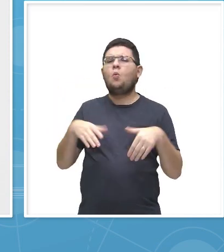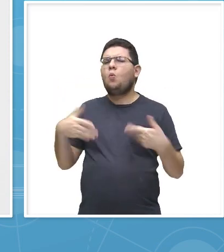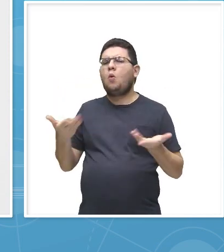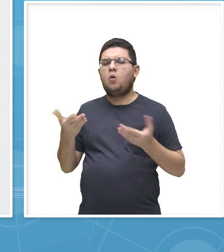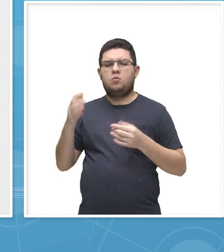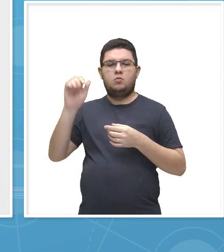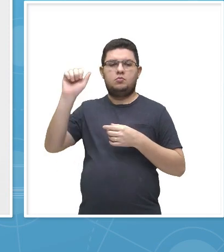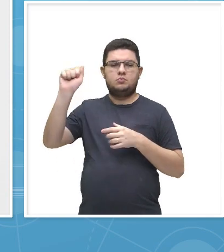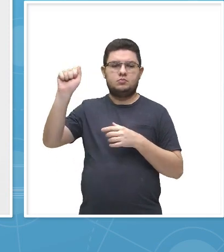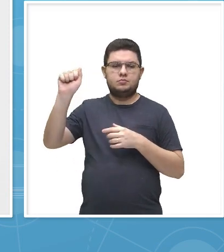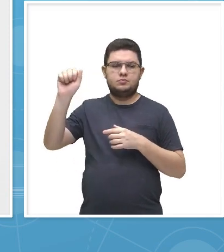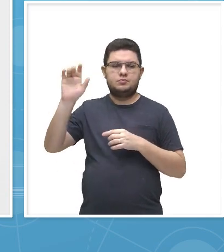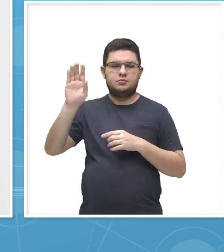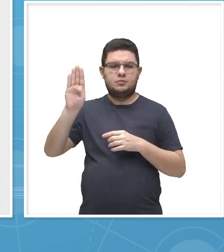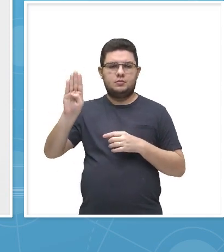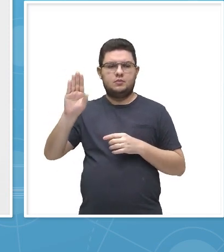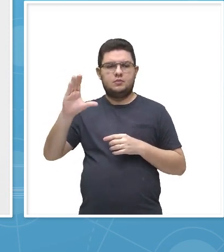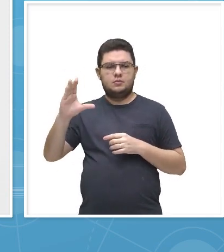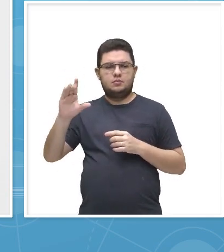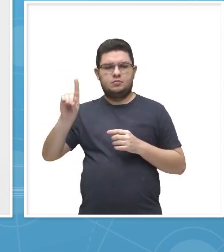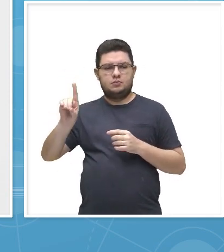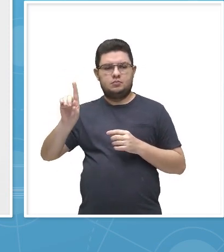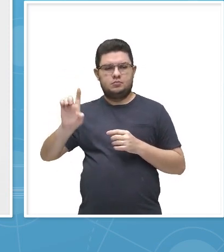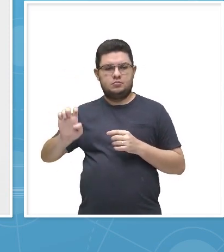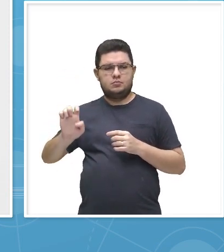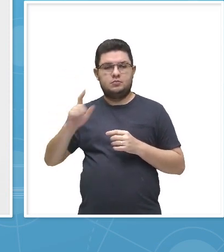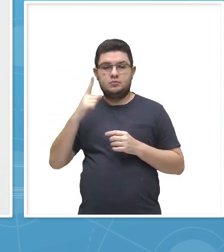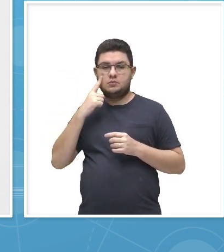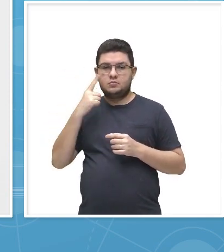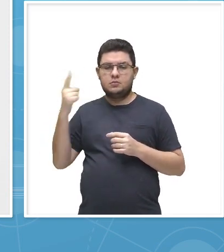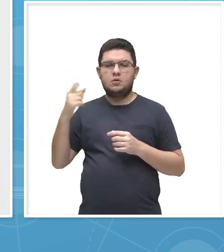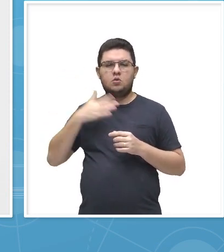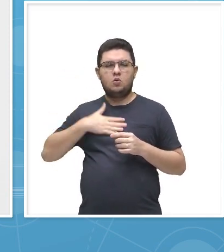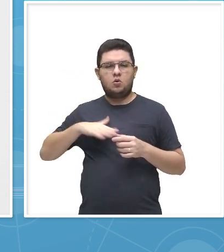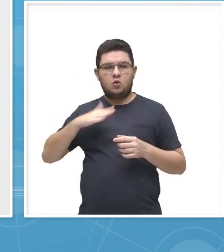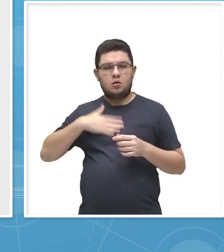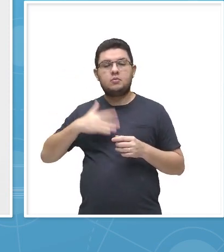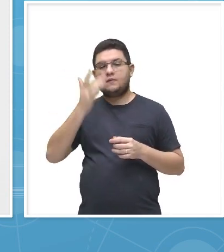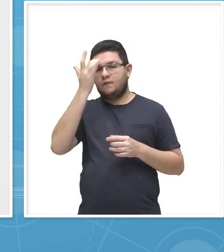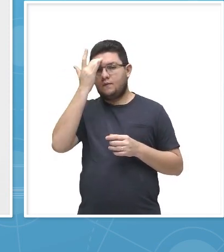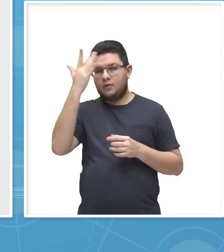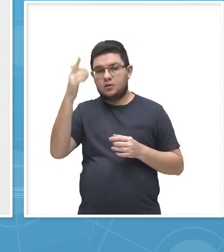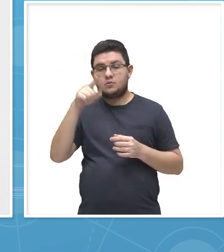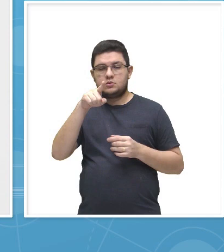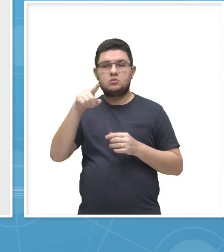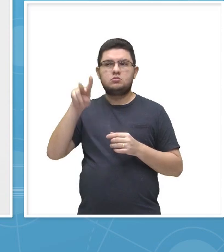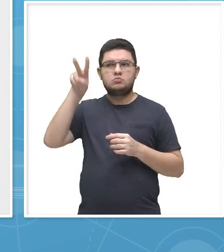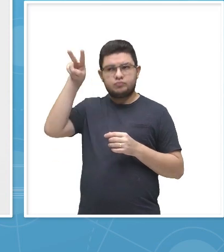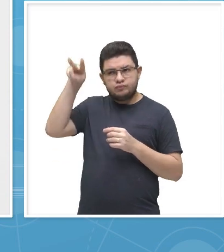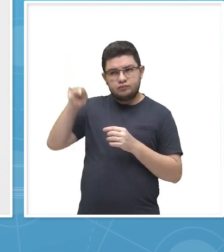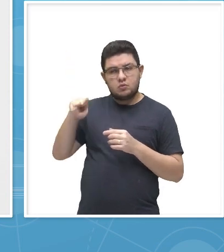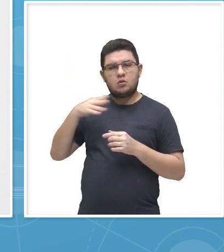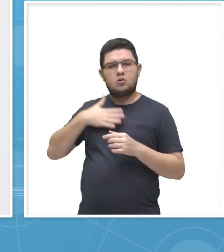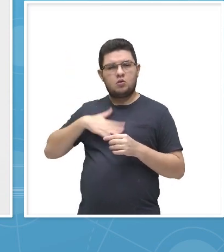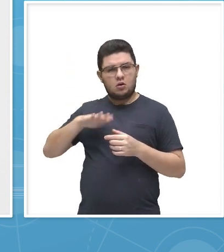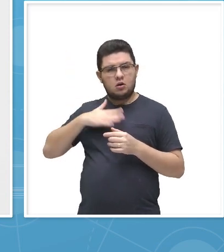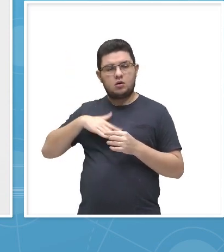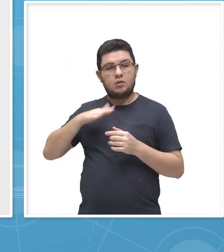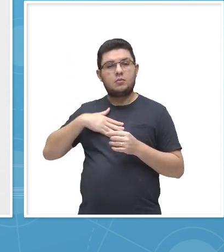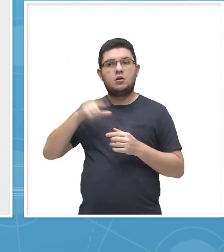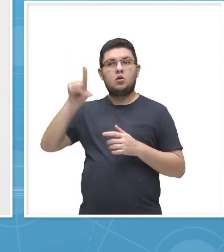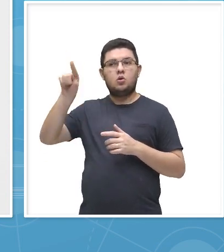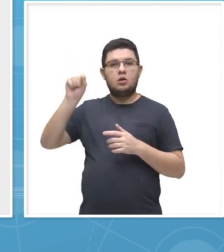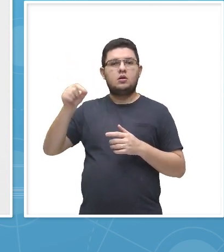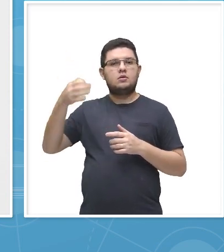tão Observe com calma essa essa questão tá fácil é só você ver com calma e você vai